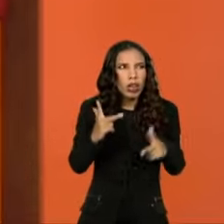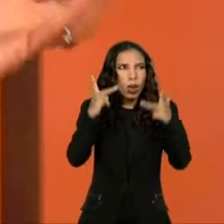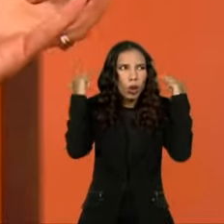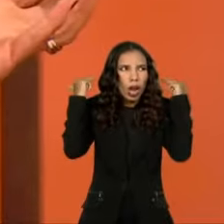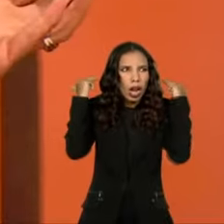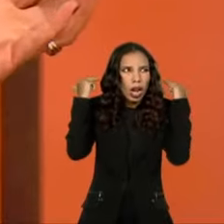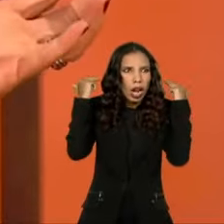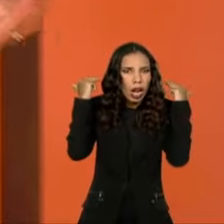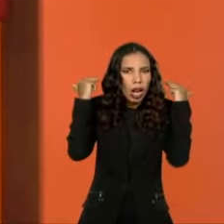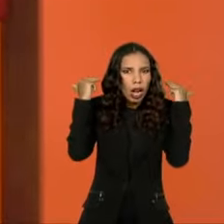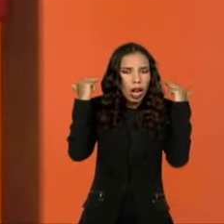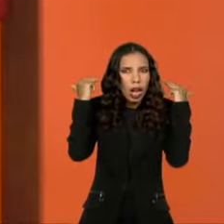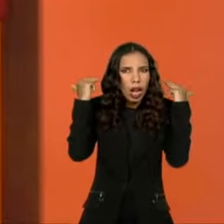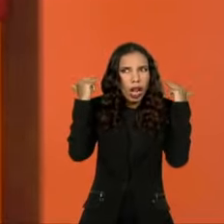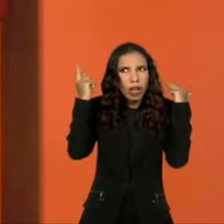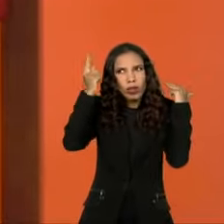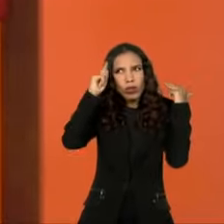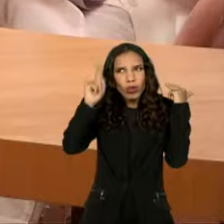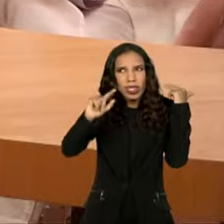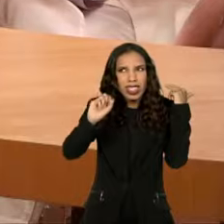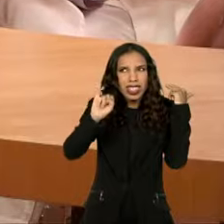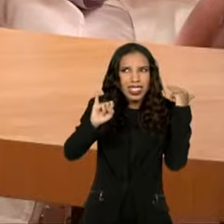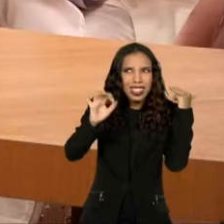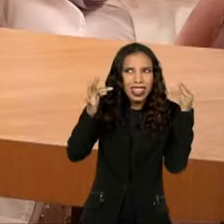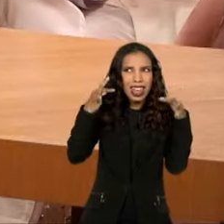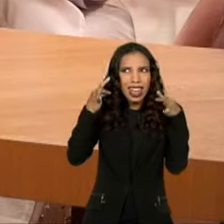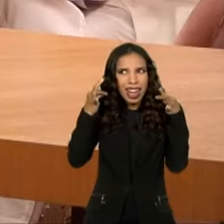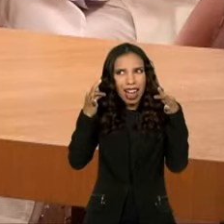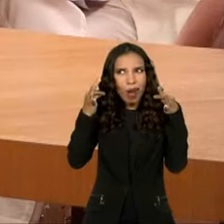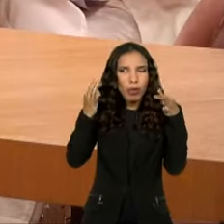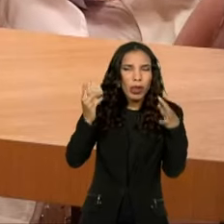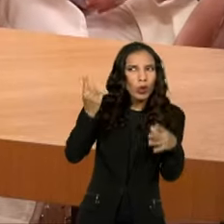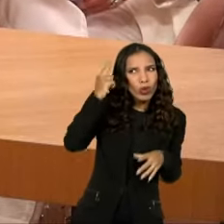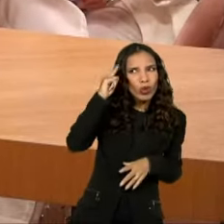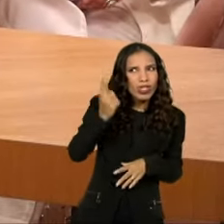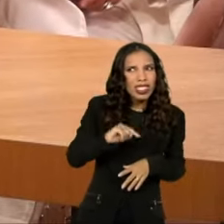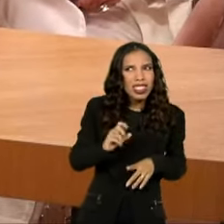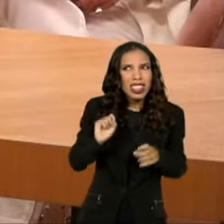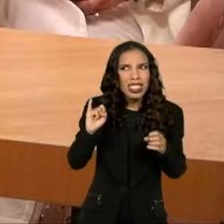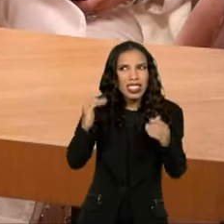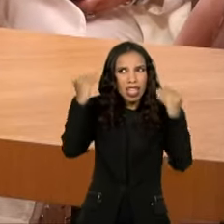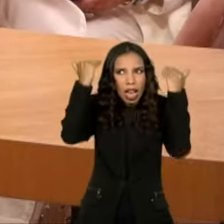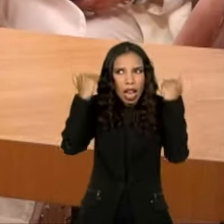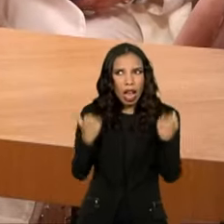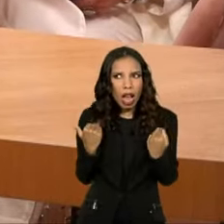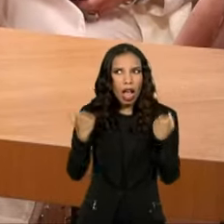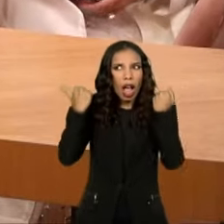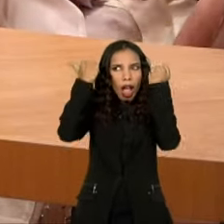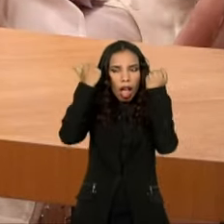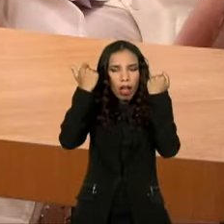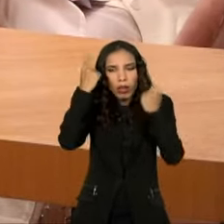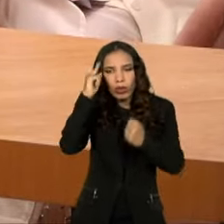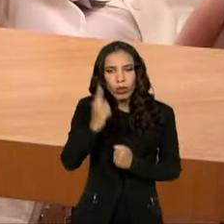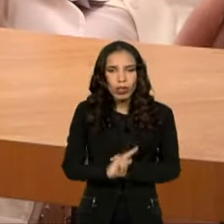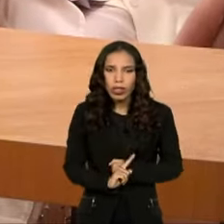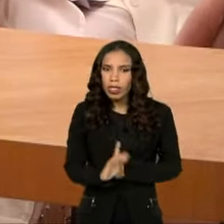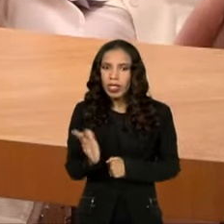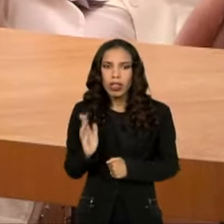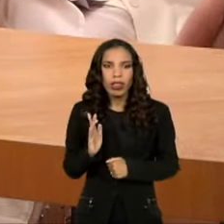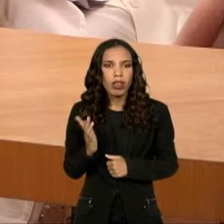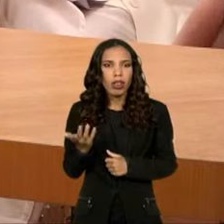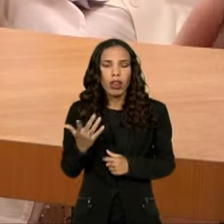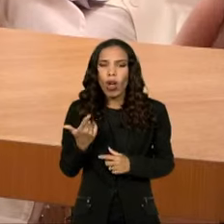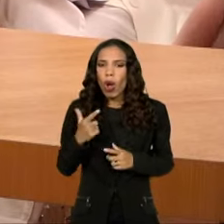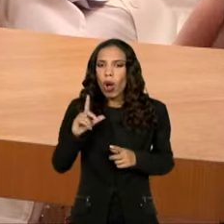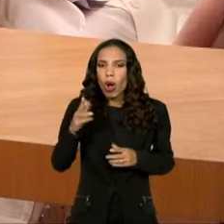sei se foi pré-cabelo ou pós-cabelo. É, porque tem essa fase, você antes... É, pré, antes de criança, antes cabelo, assim, depois do cabelo. Eu não tinha feito nenhum programa outro,